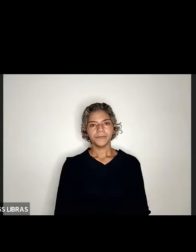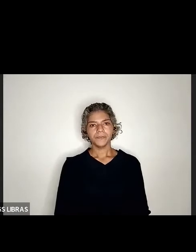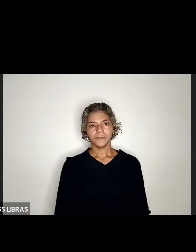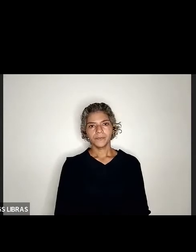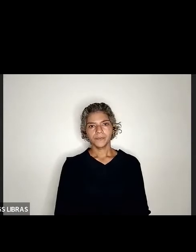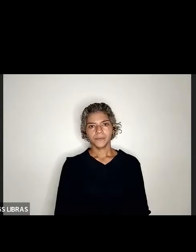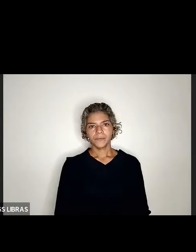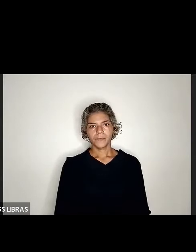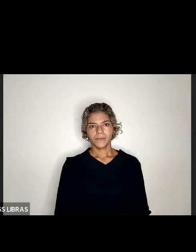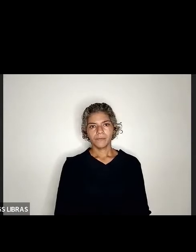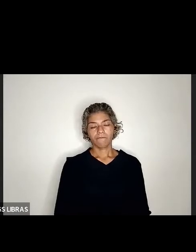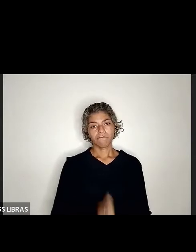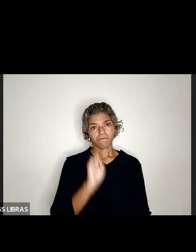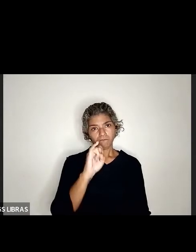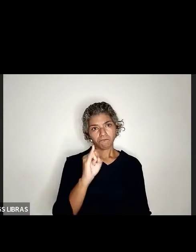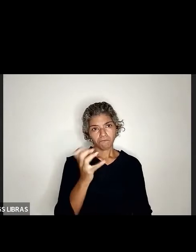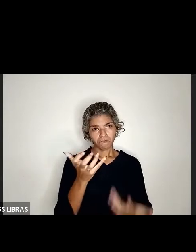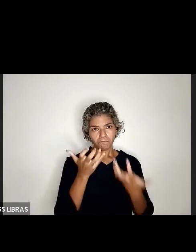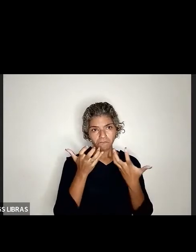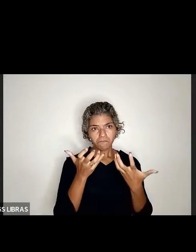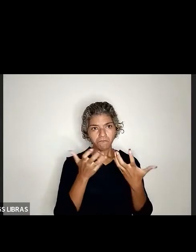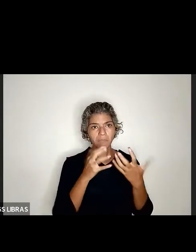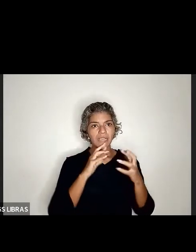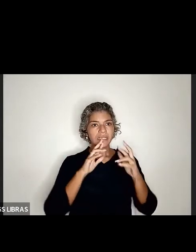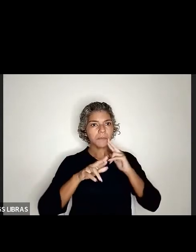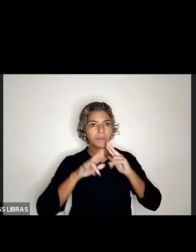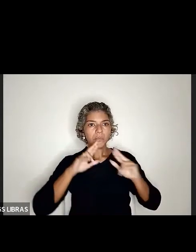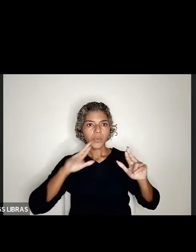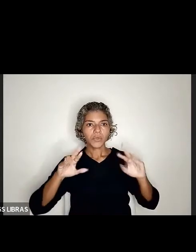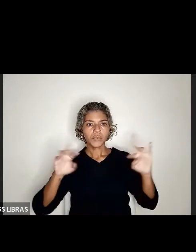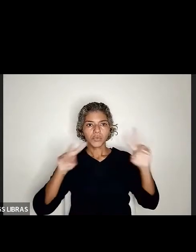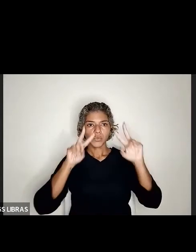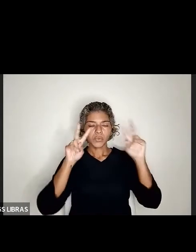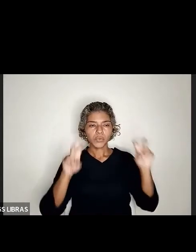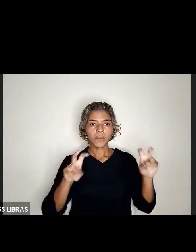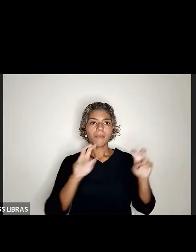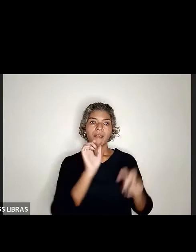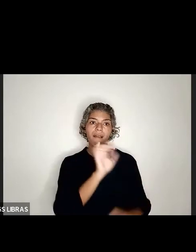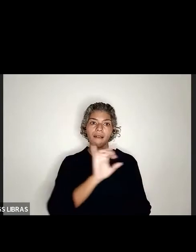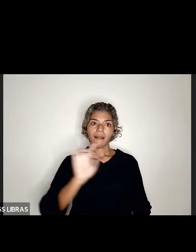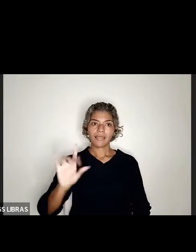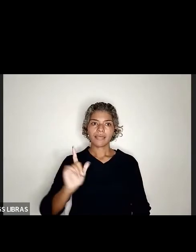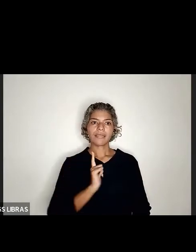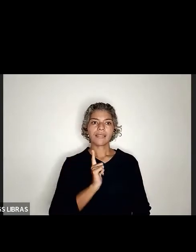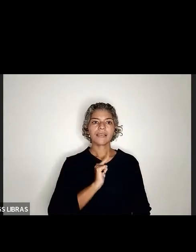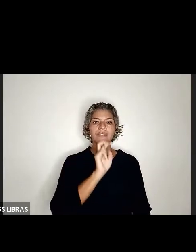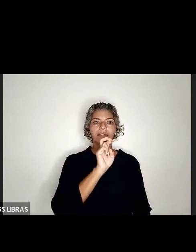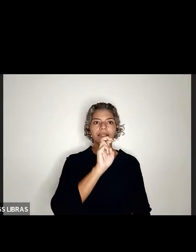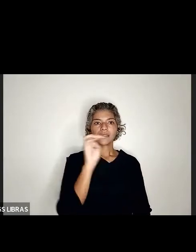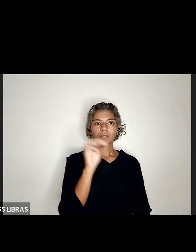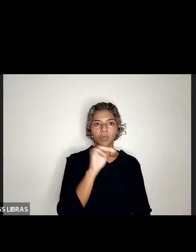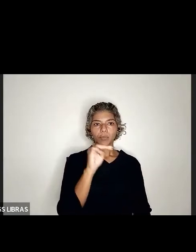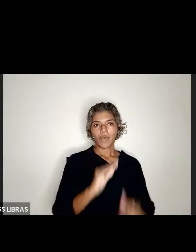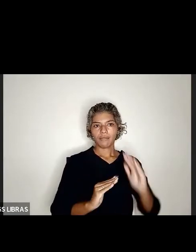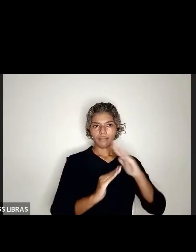Quem quiser responder a questão, cada uma tem 5 minutos para a resposta.